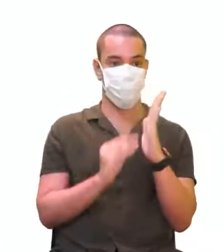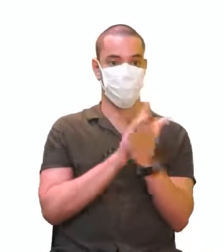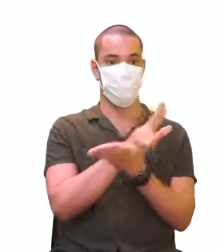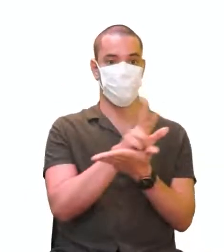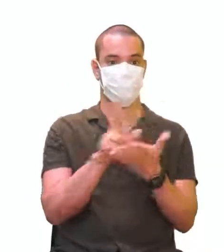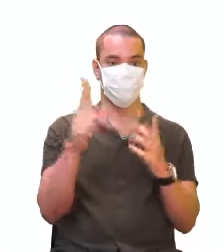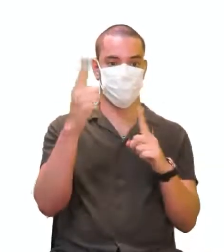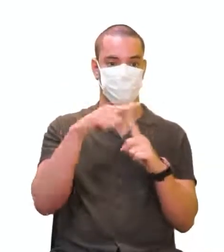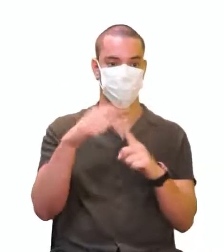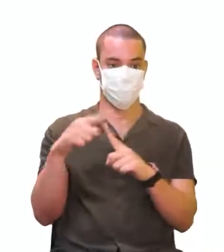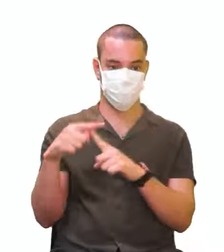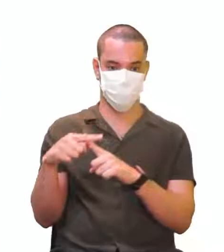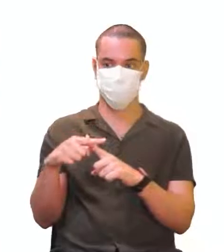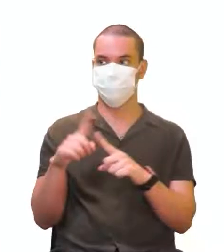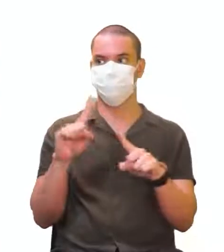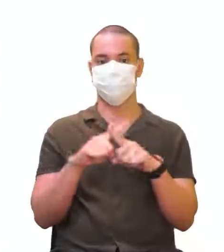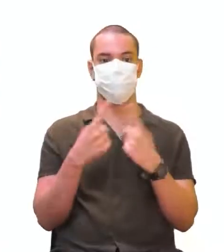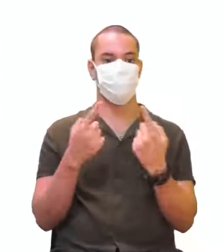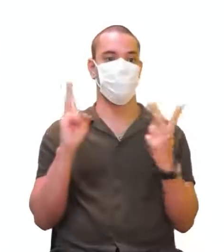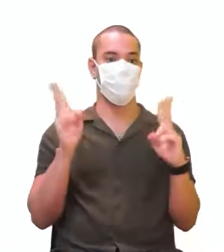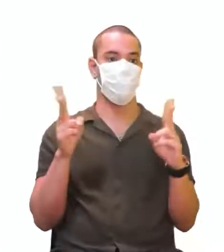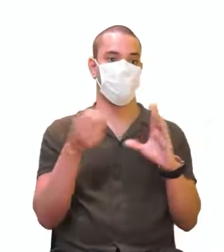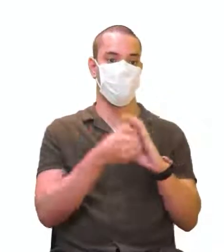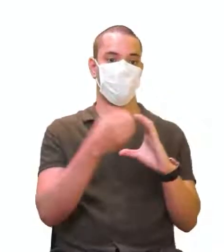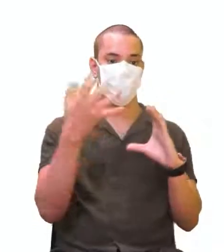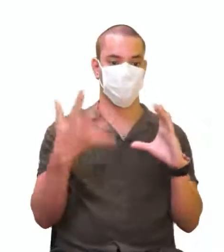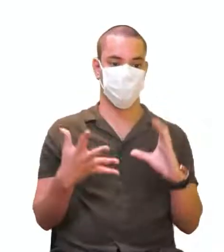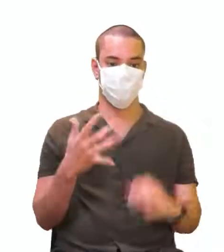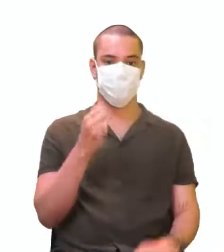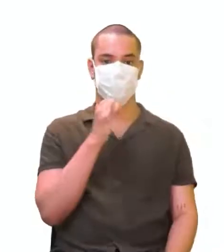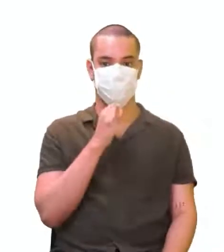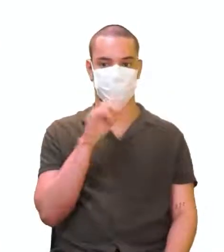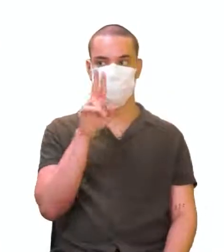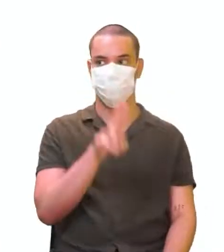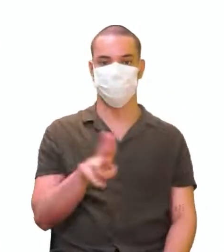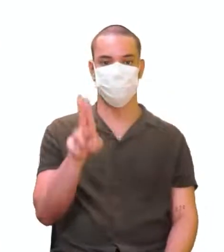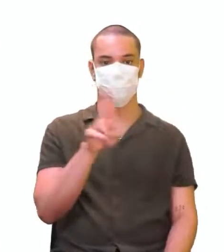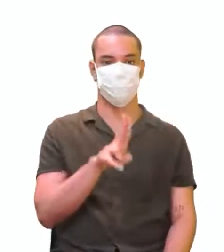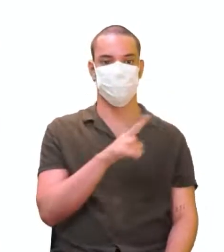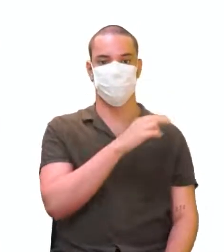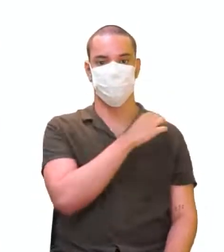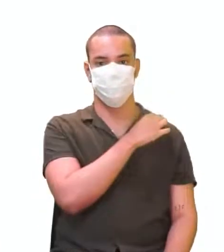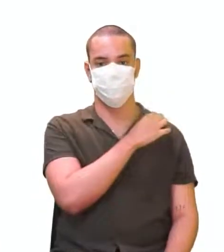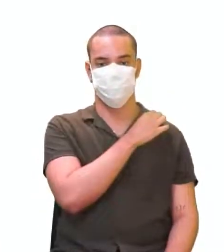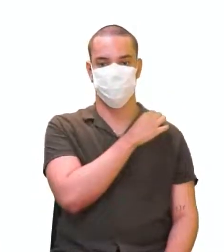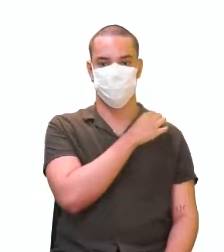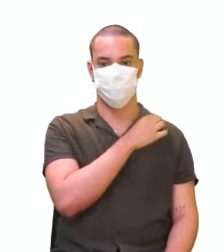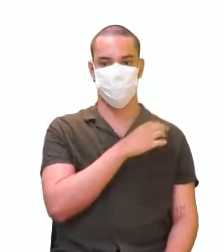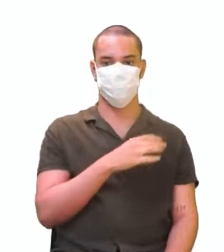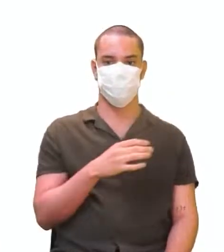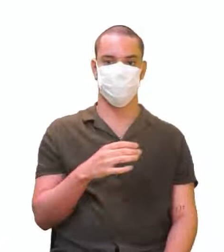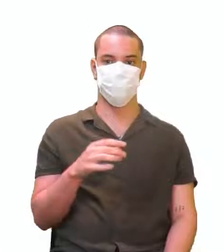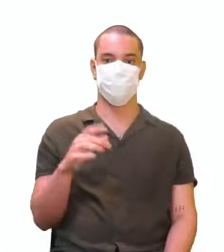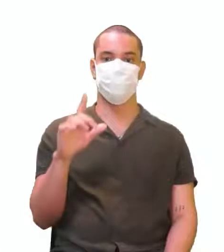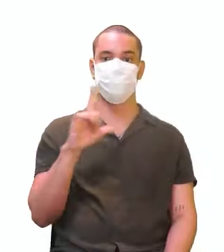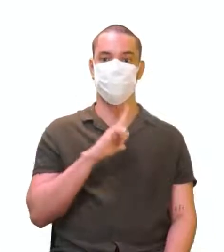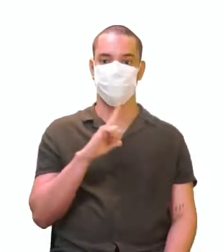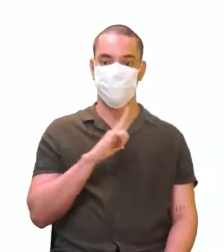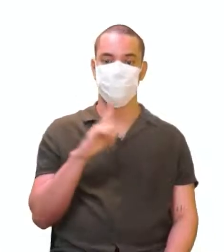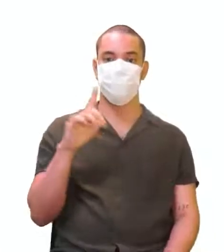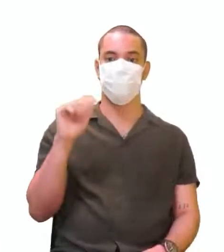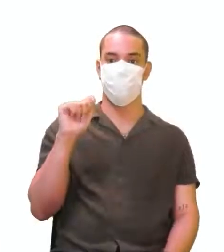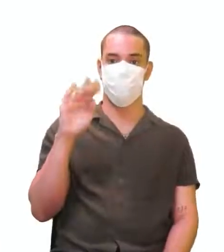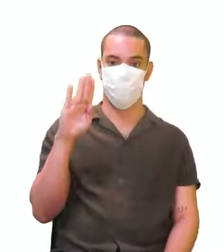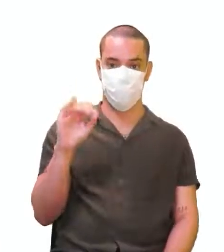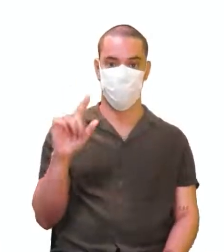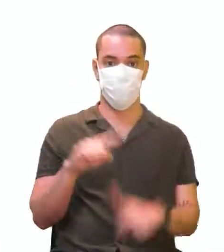alelo, mas se tratam da mesma característica. Por exemplo, usamos aí o sangue. O sangue ele pode ter diferentes formas,